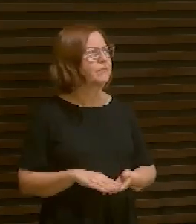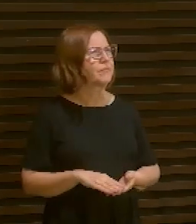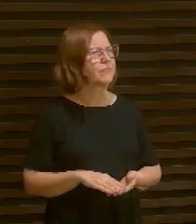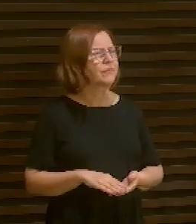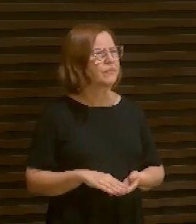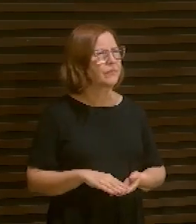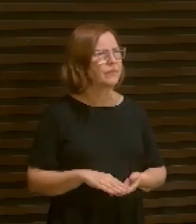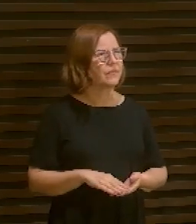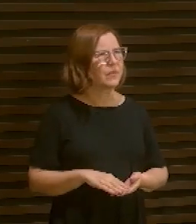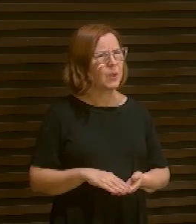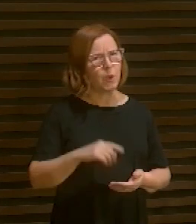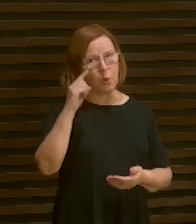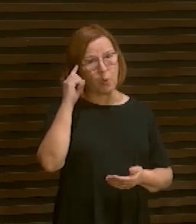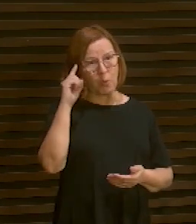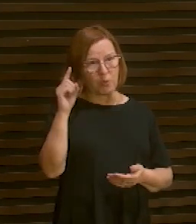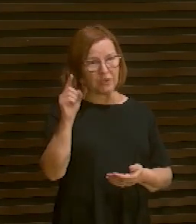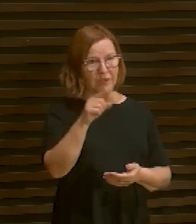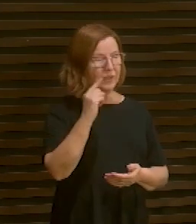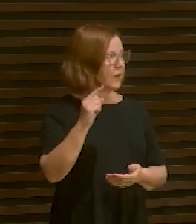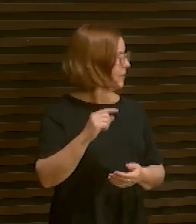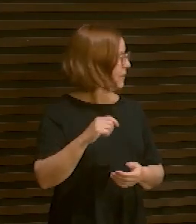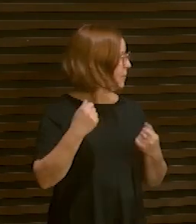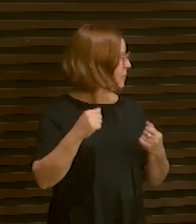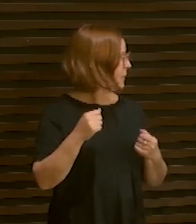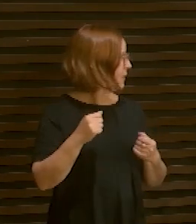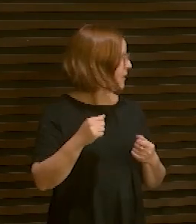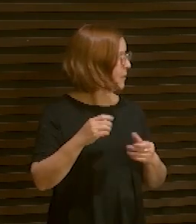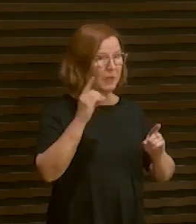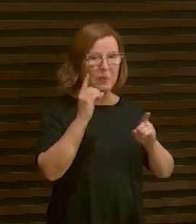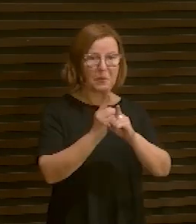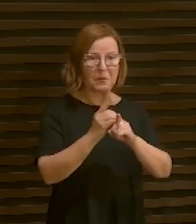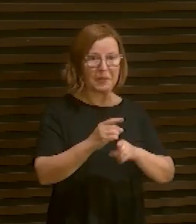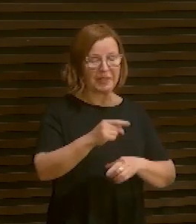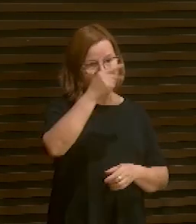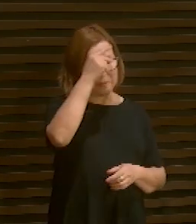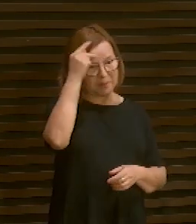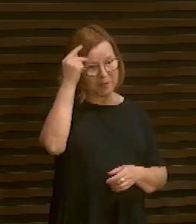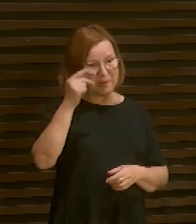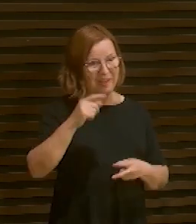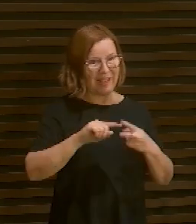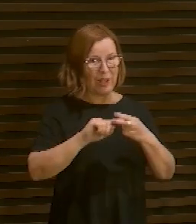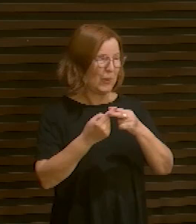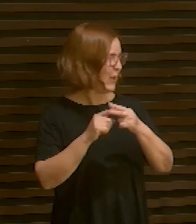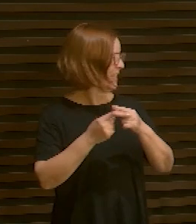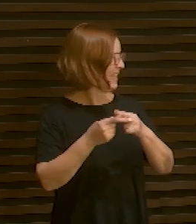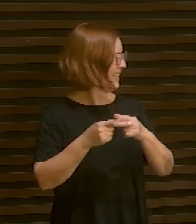vai ter que achar alguém para consertar esse troço aqui, porque ele fica piscando igual o Brasil.